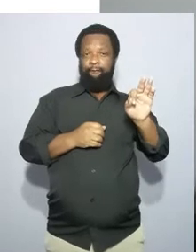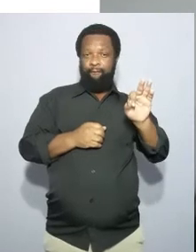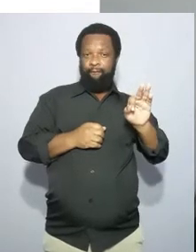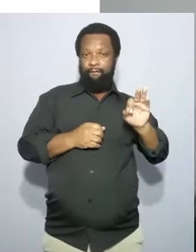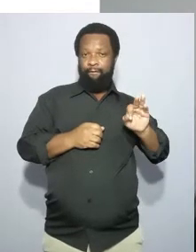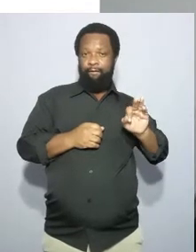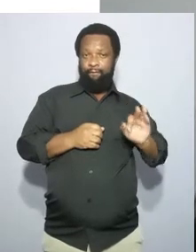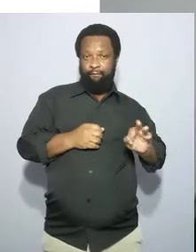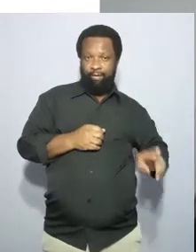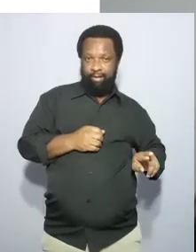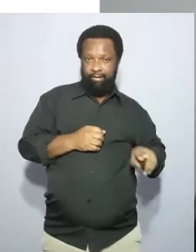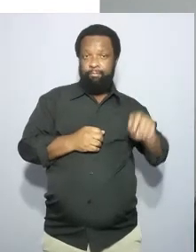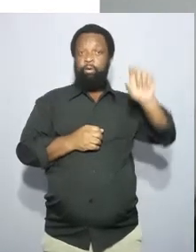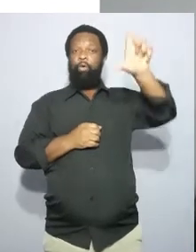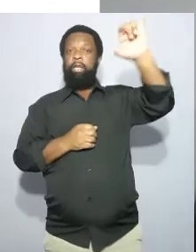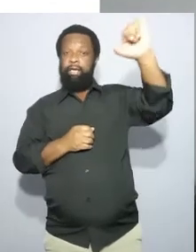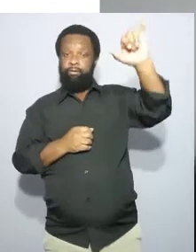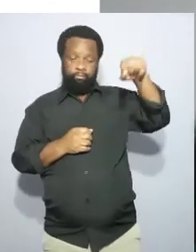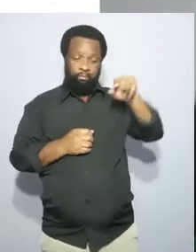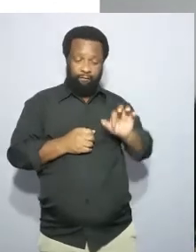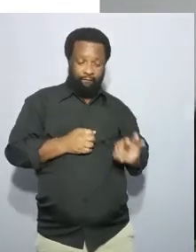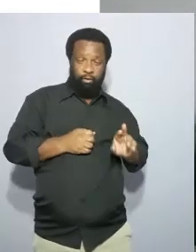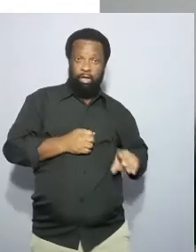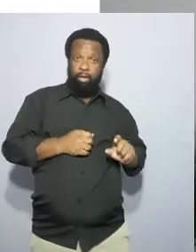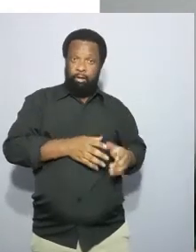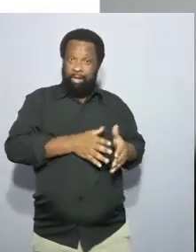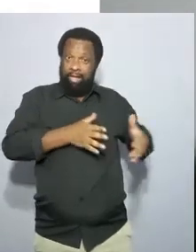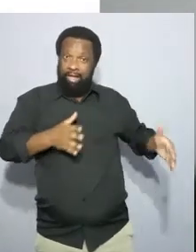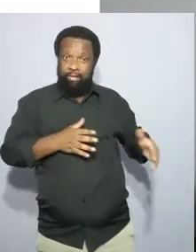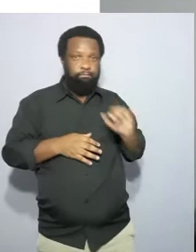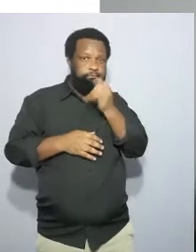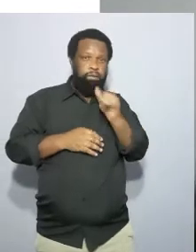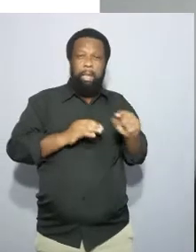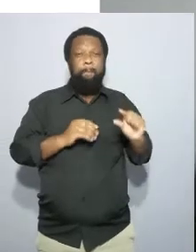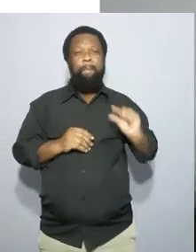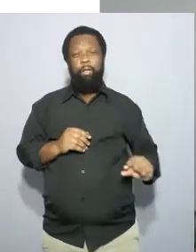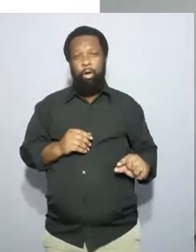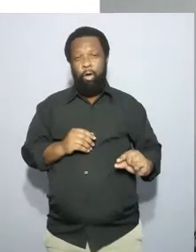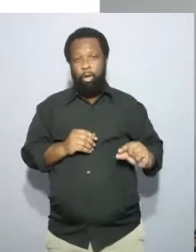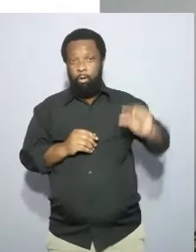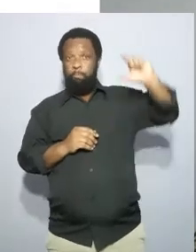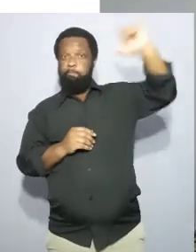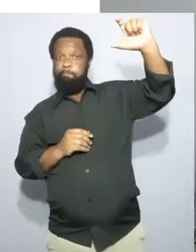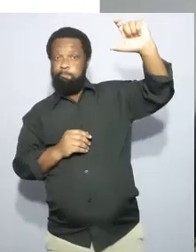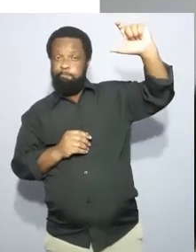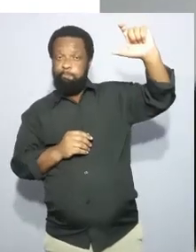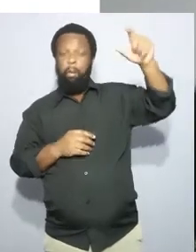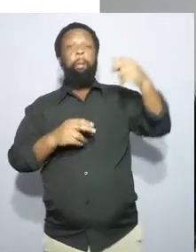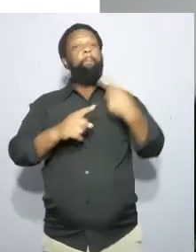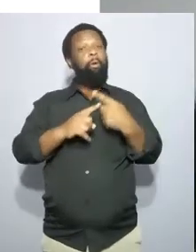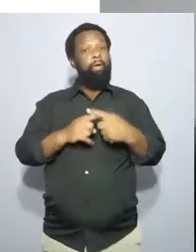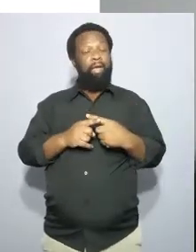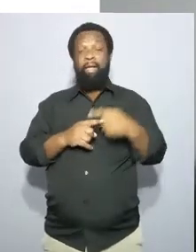frâncio, por ser muito grande, tem uma eletronegatividade menor do que do lítio. Justamente porque ele